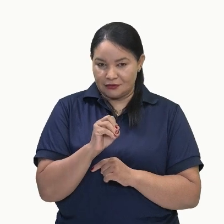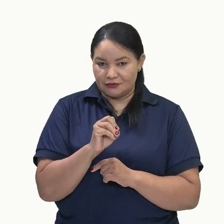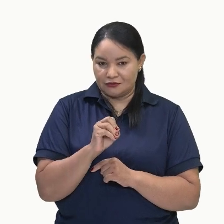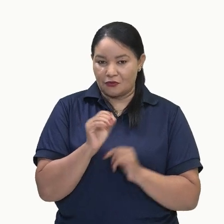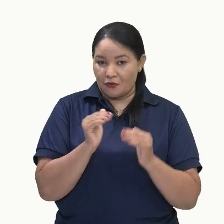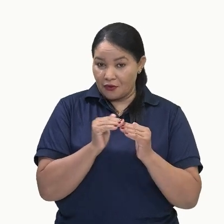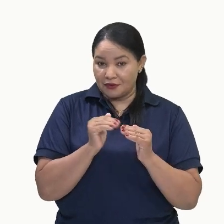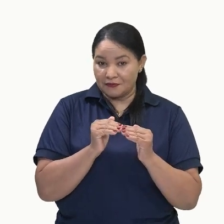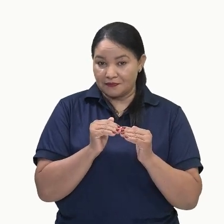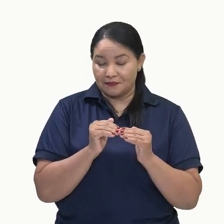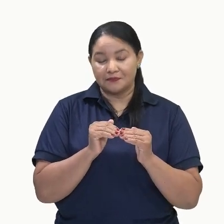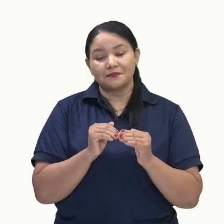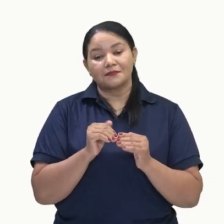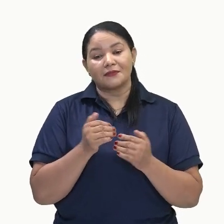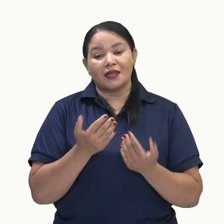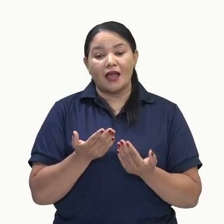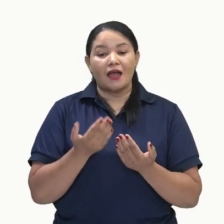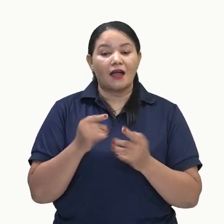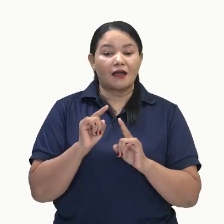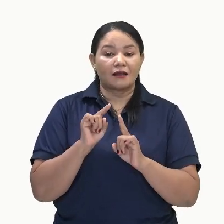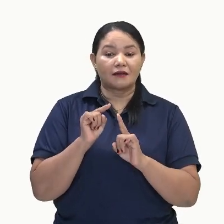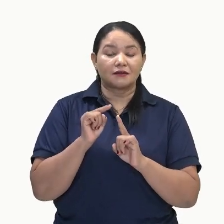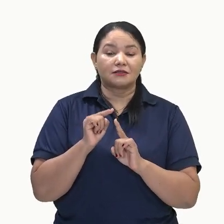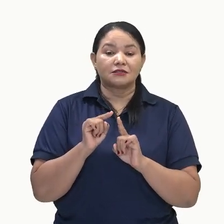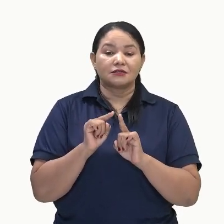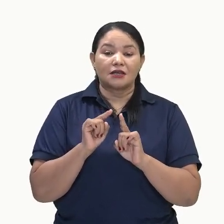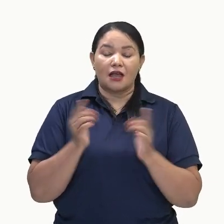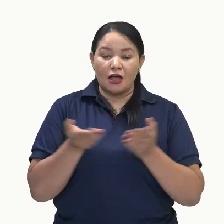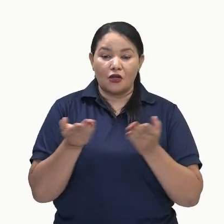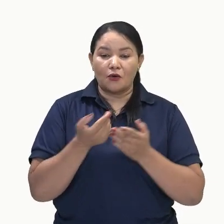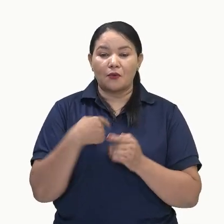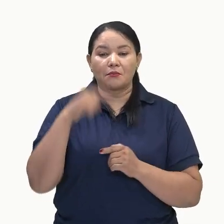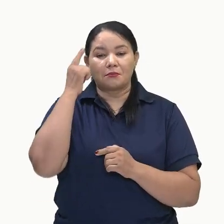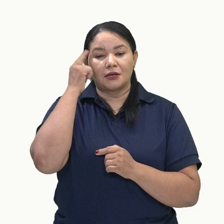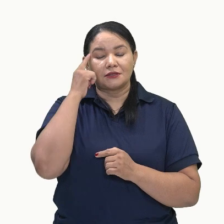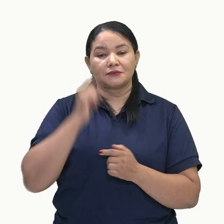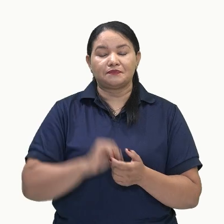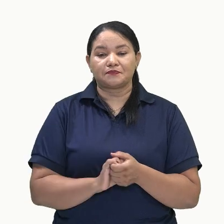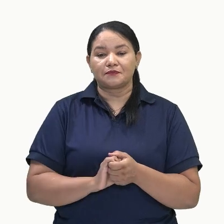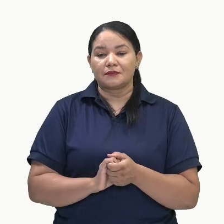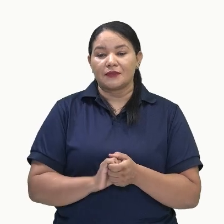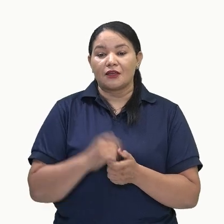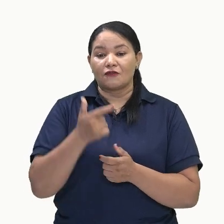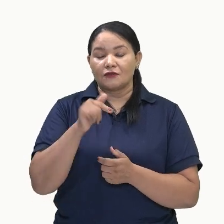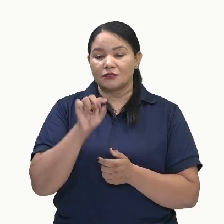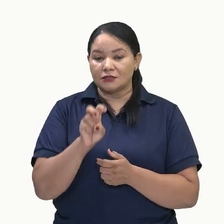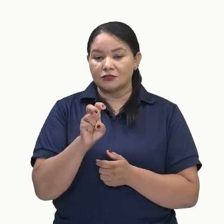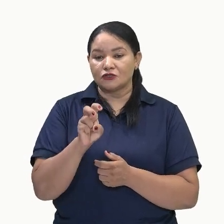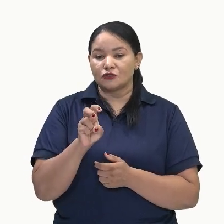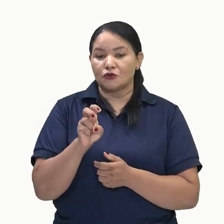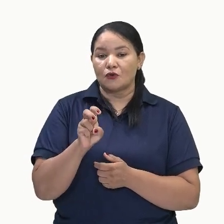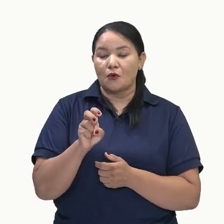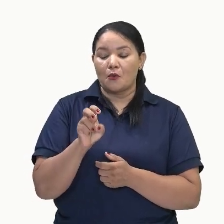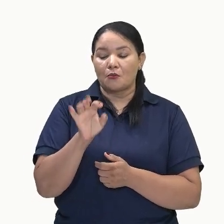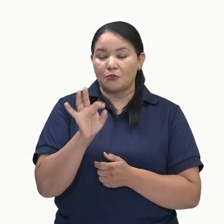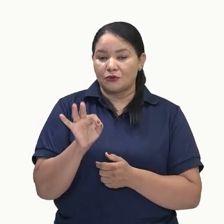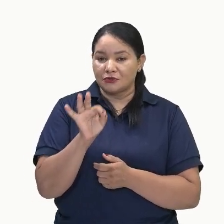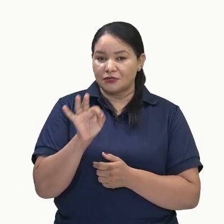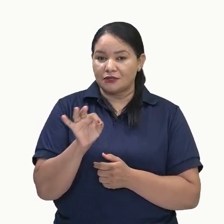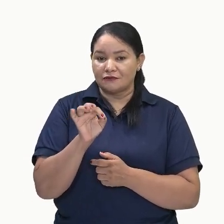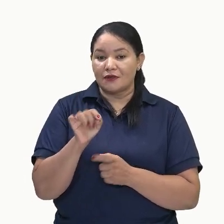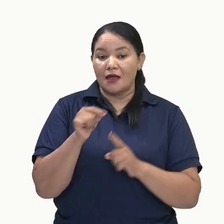professor? Agora pensa assim, ó. Você concorda que 25% equivale à metade